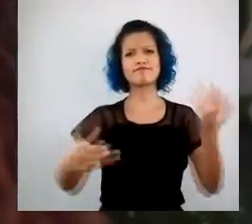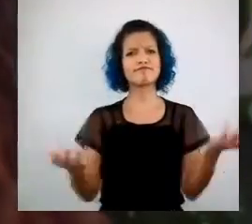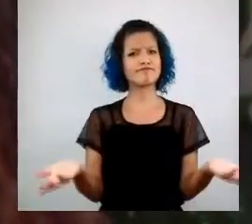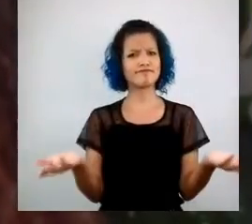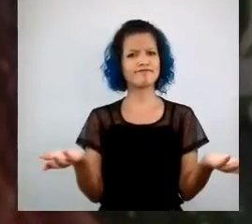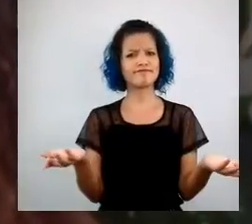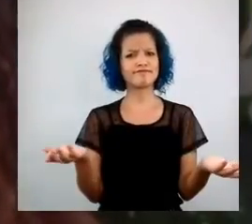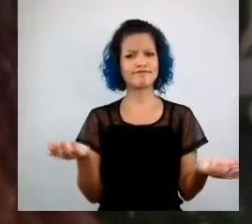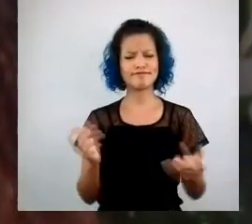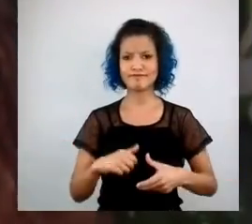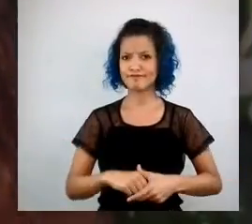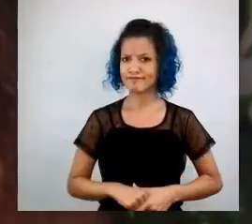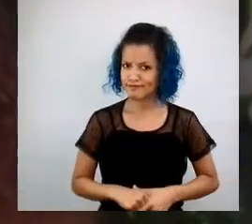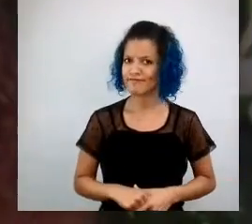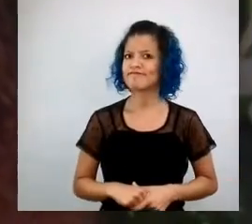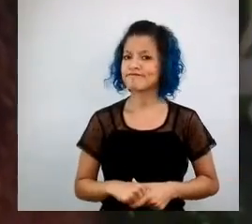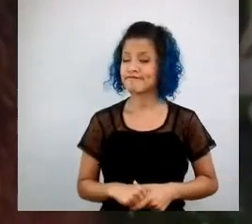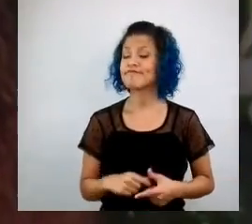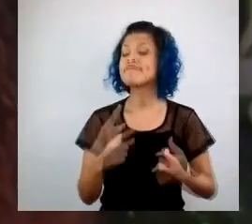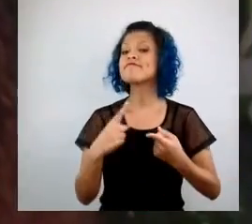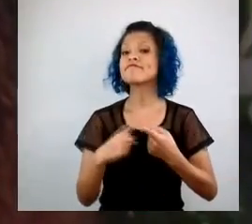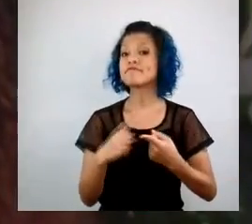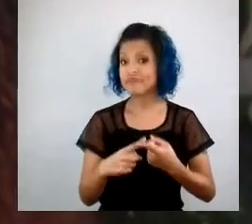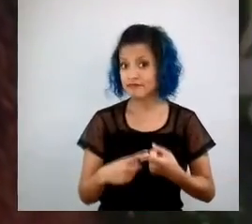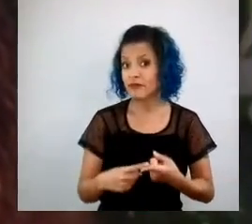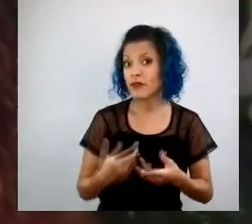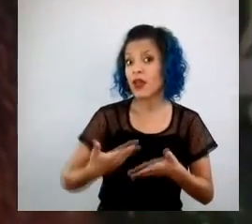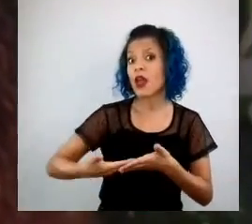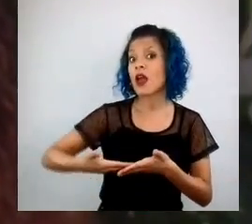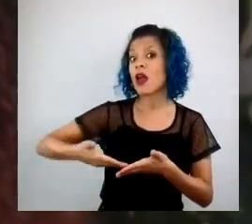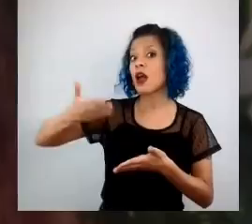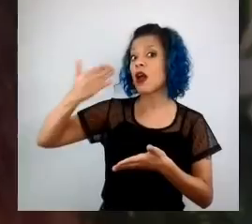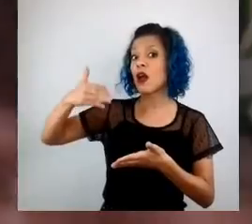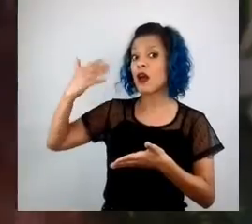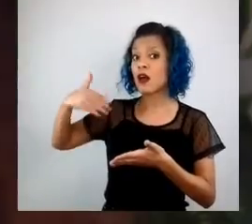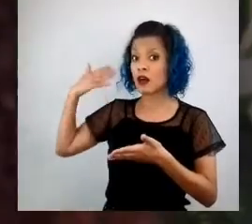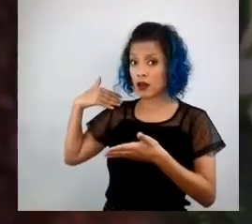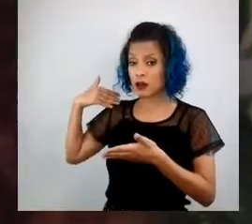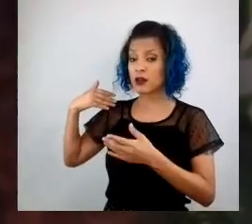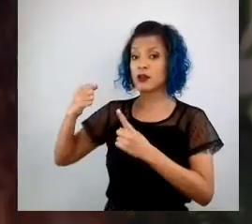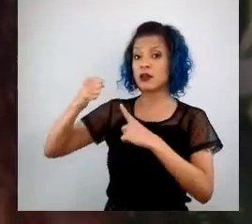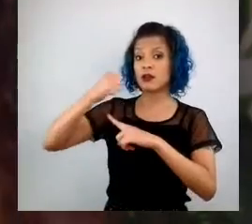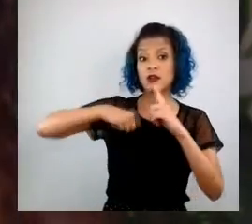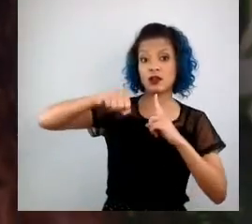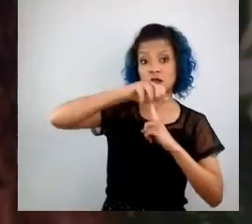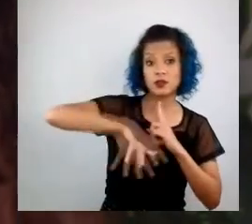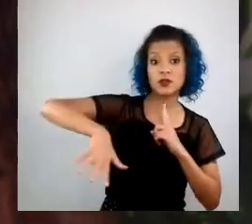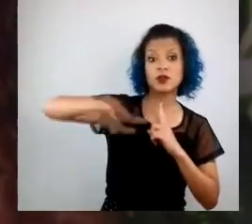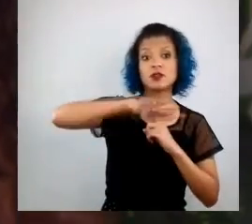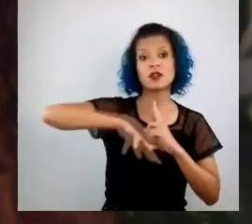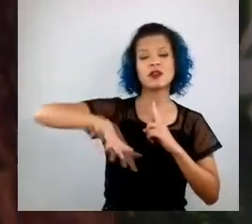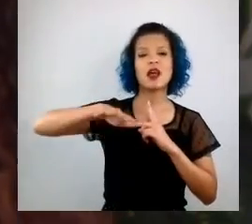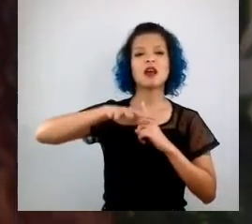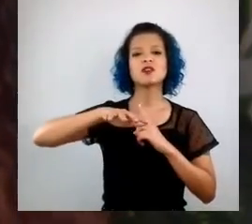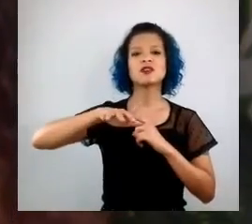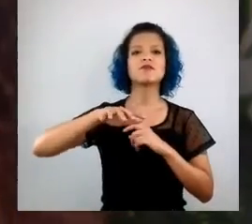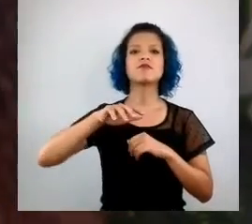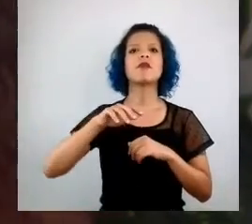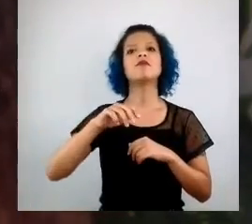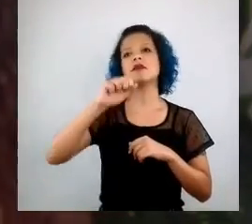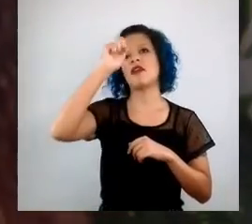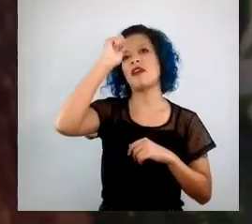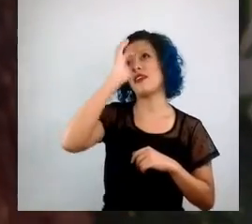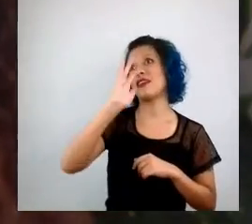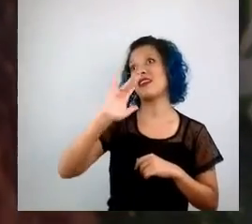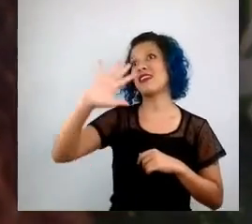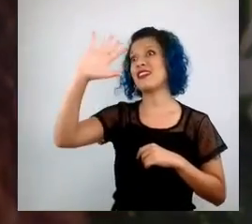E justamente porque, há algum tempo, a sociedade saiu dessa era da idealização e